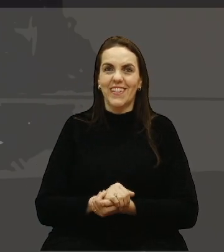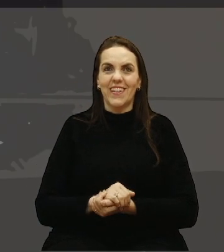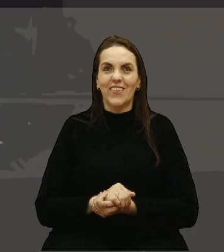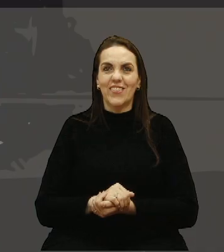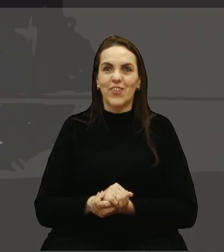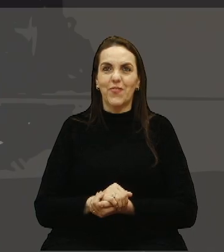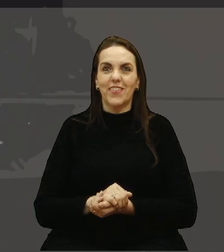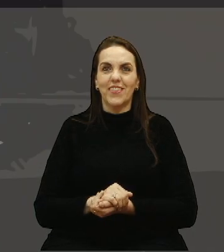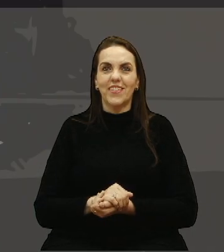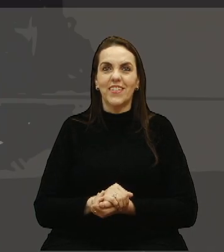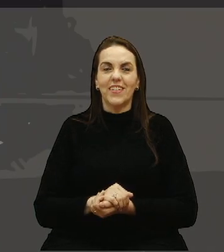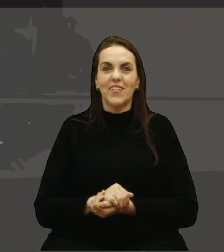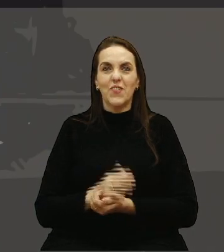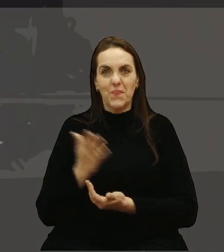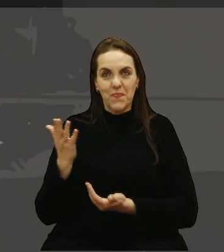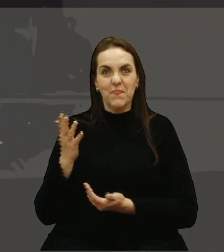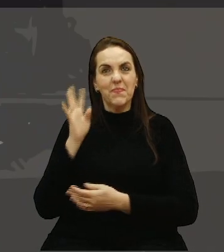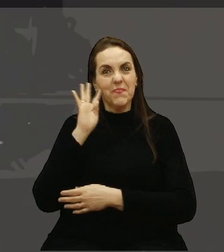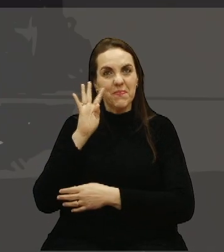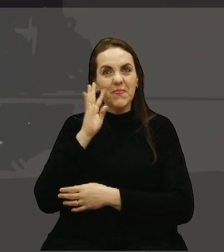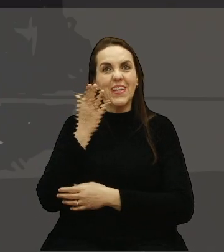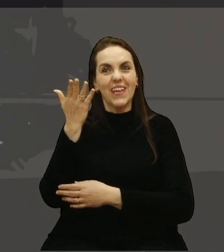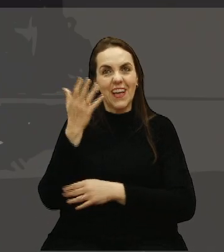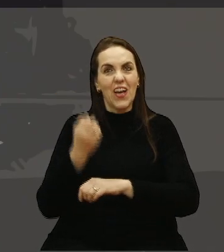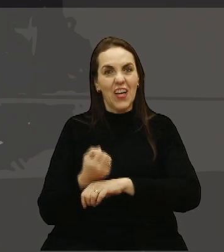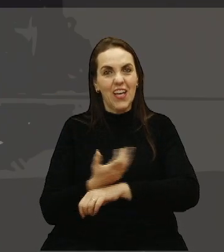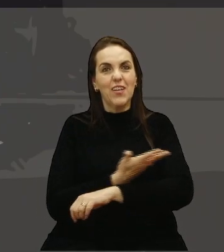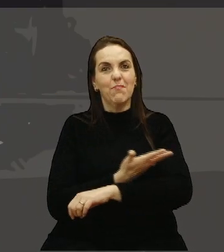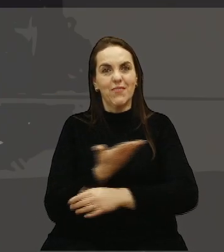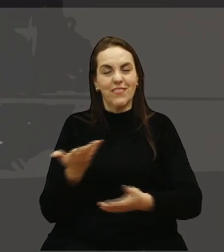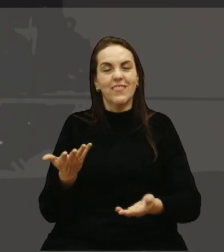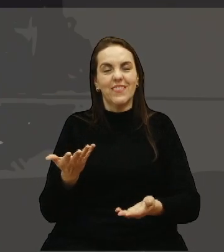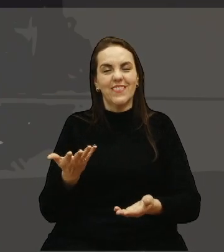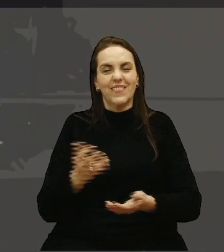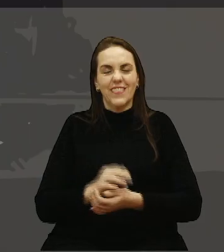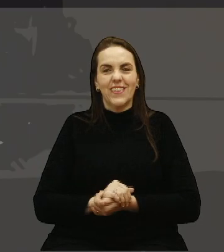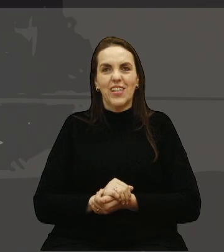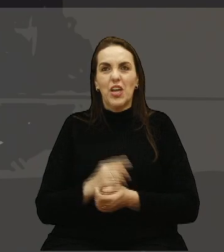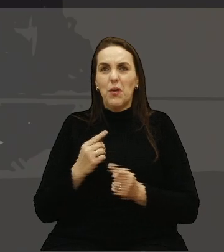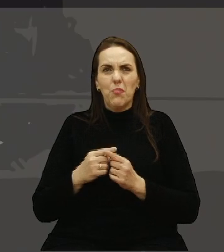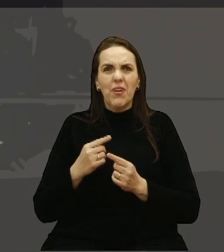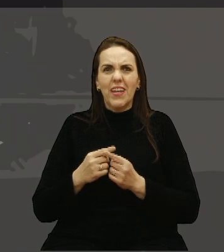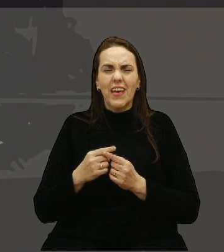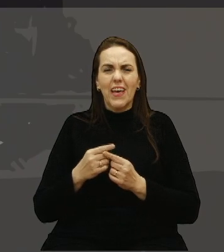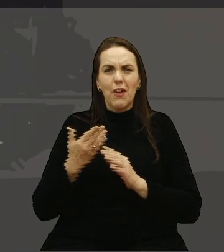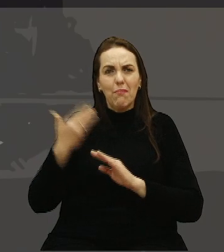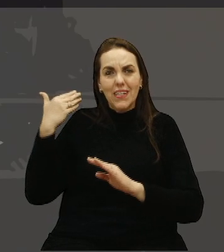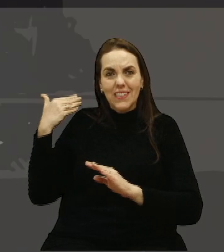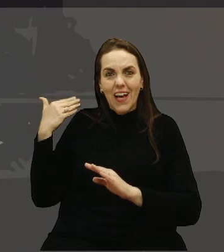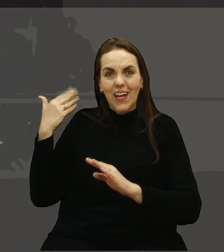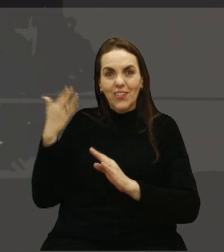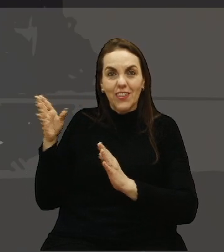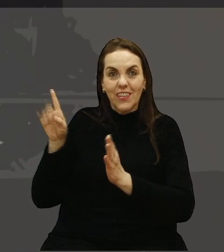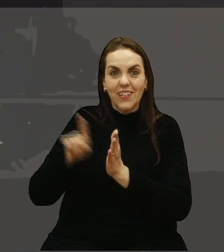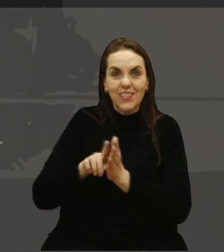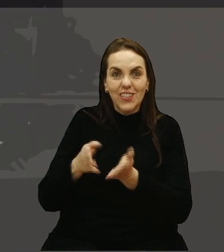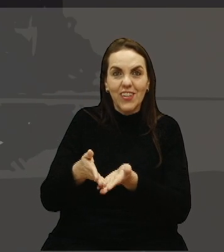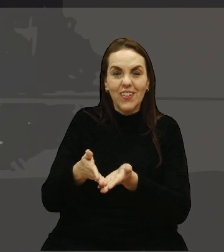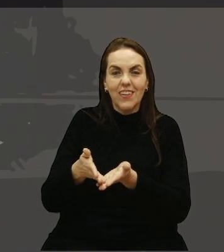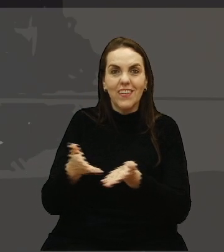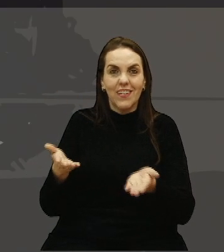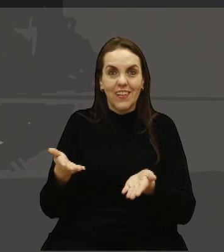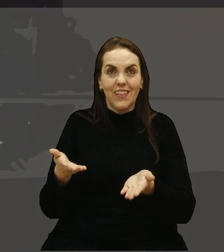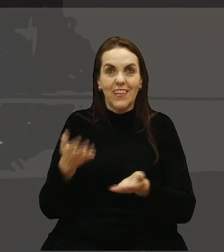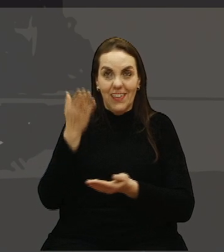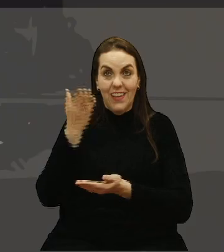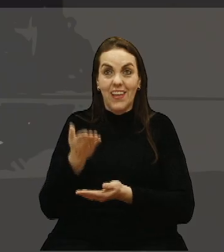Mas olha só, é legal, a gente se emociona, né? Porque, quer dizer, é o passado que vem e nós... E ela